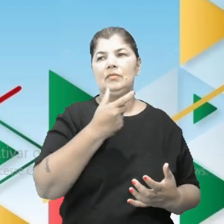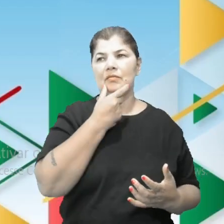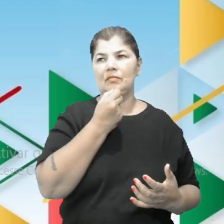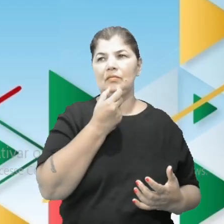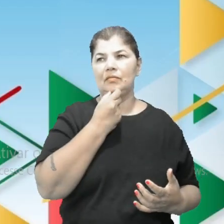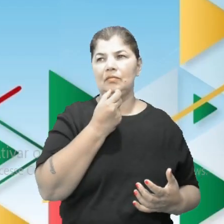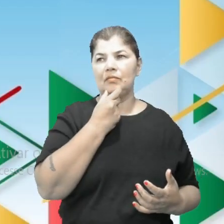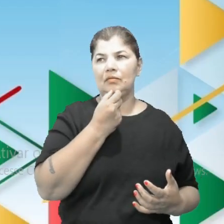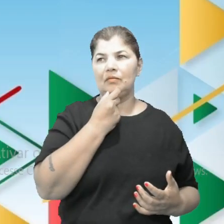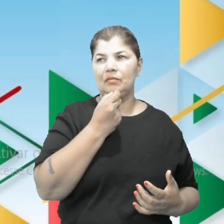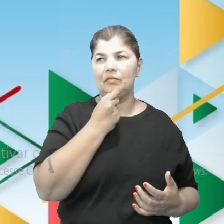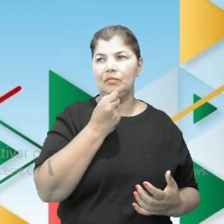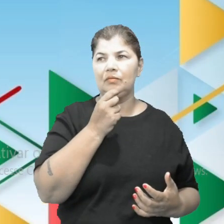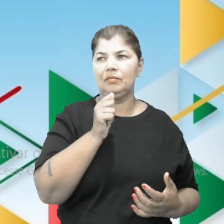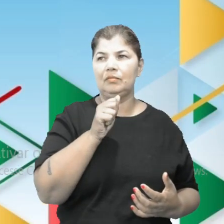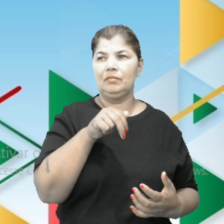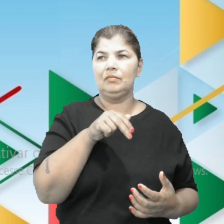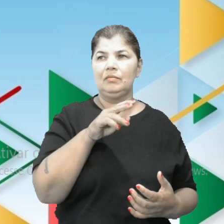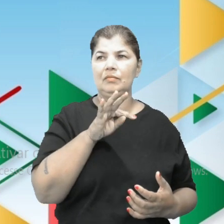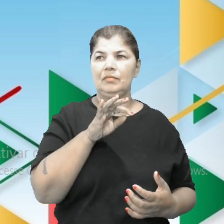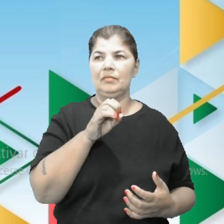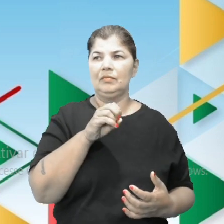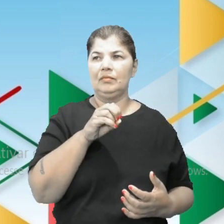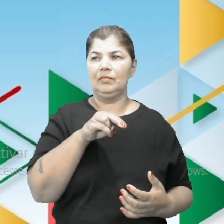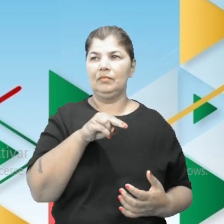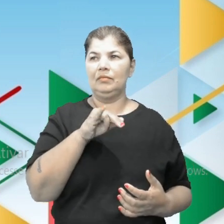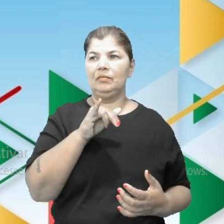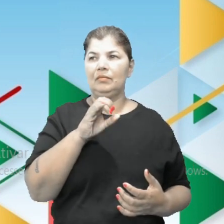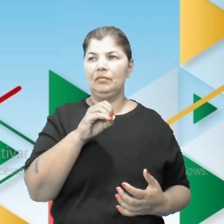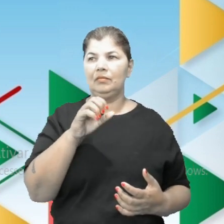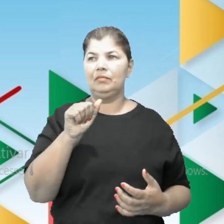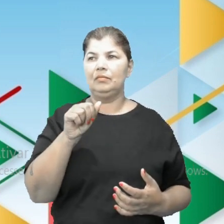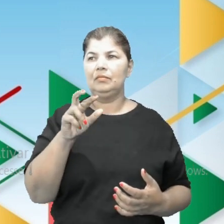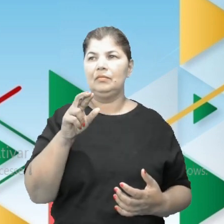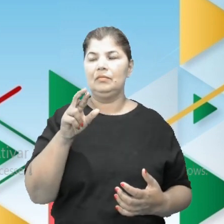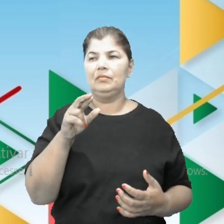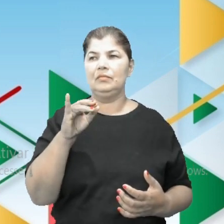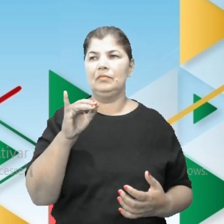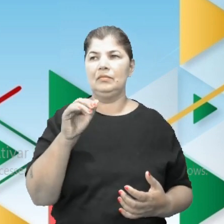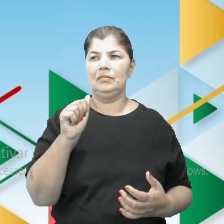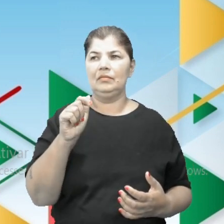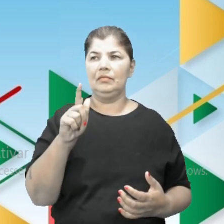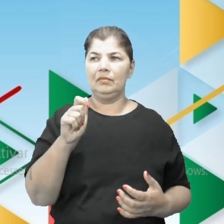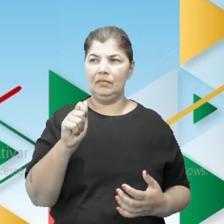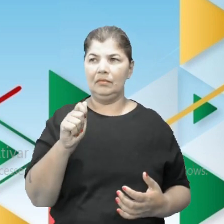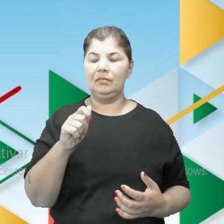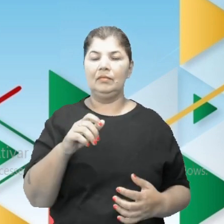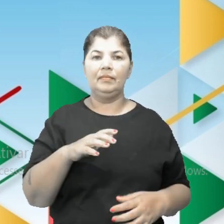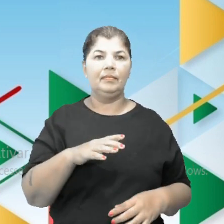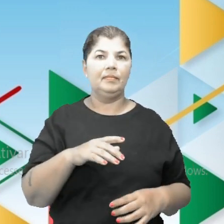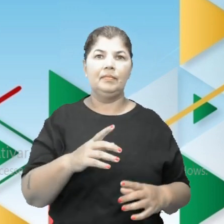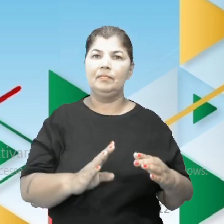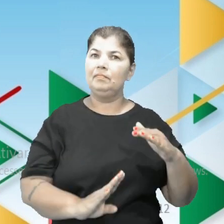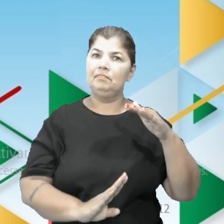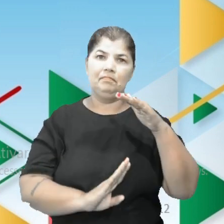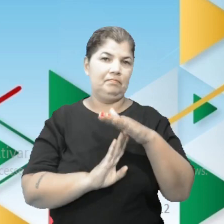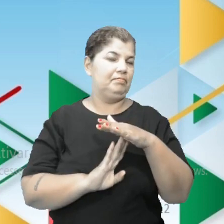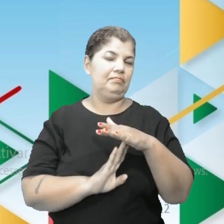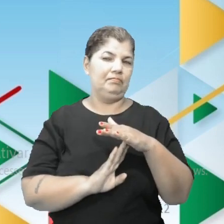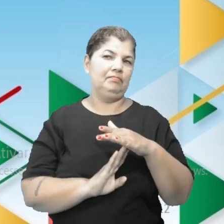Antônio Arriaga. Ou seja, Arriaga maior autoridade da província de